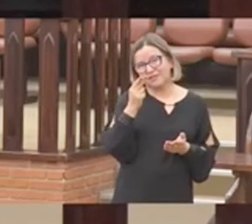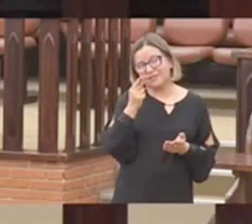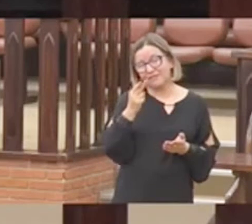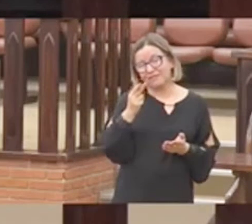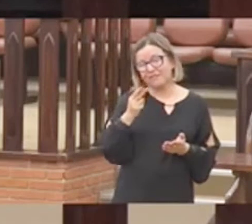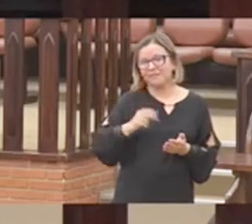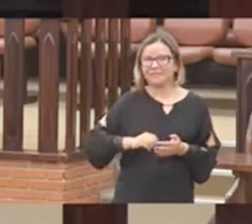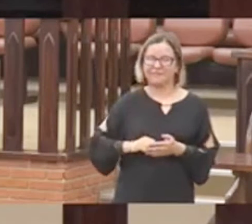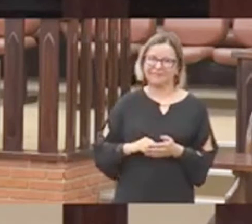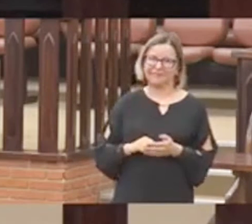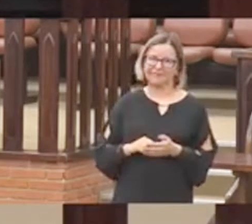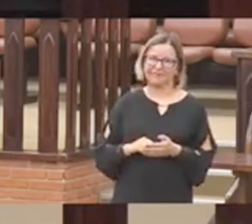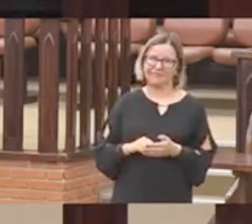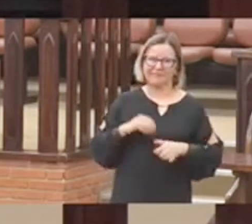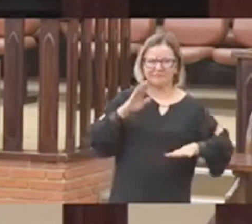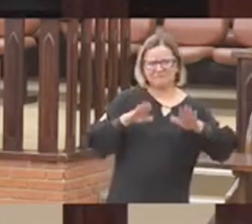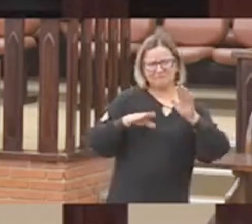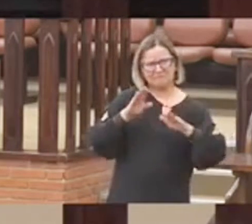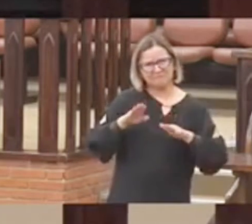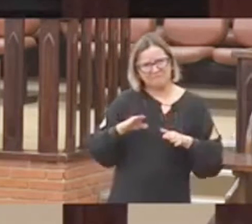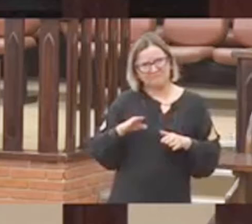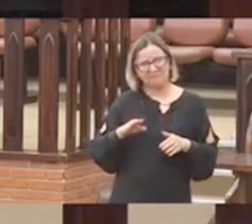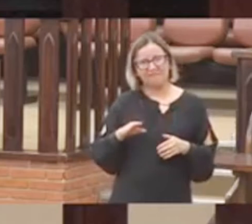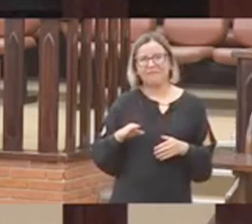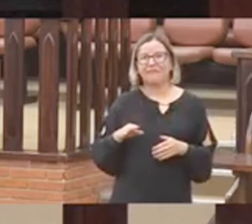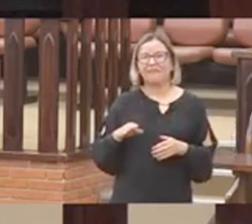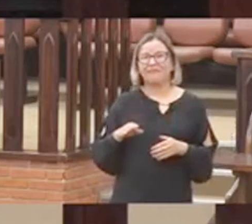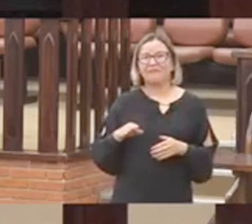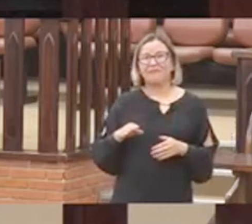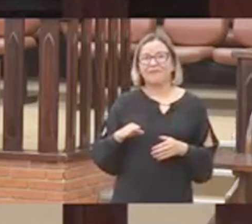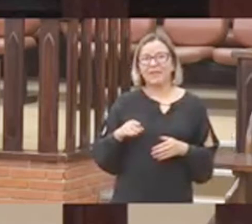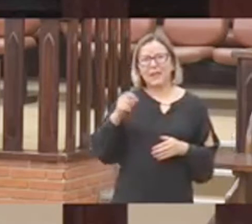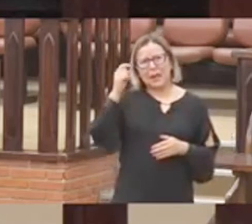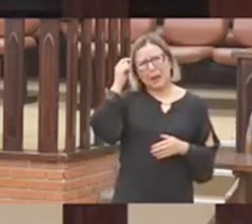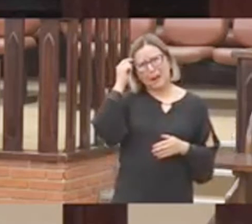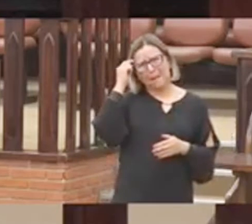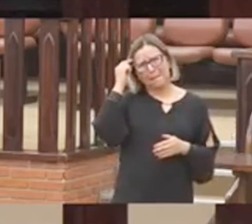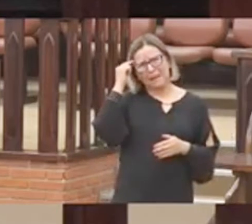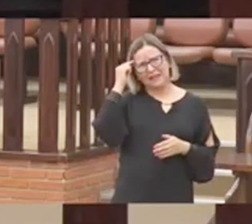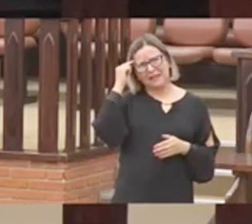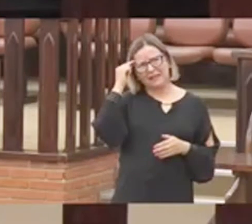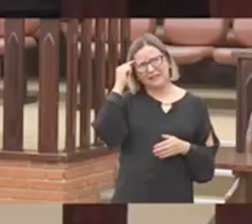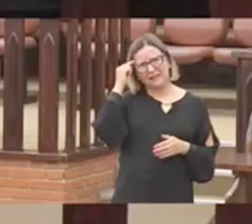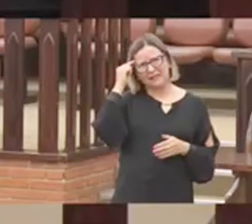Às vezes pode passar um pensamento como este: será que Deus perdeu o controle?